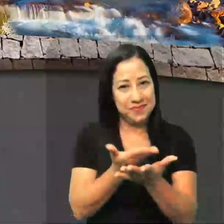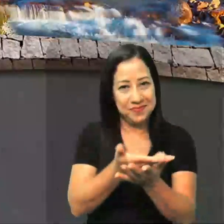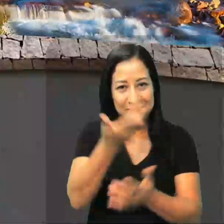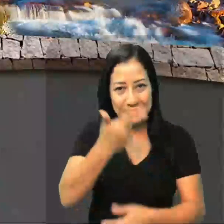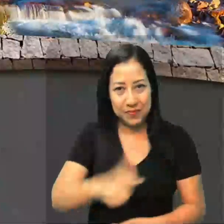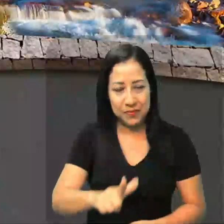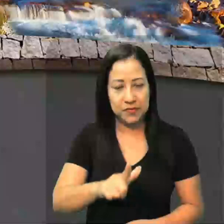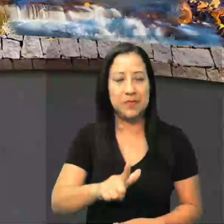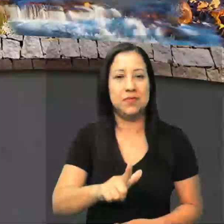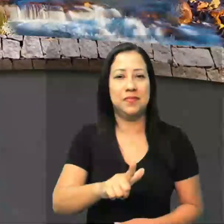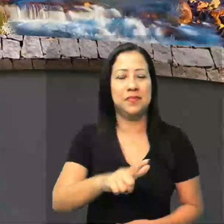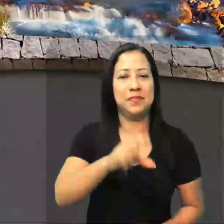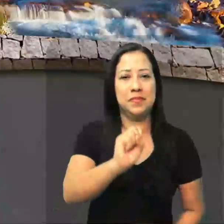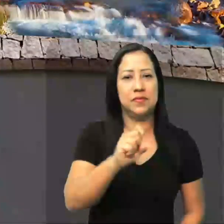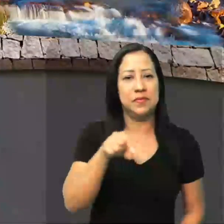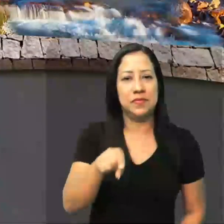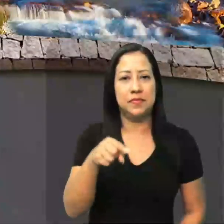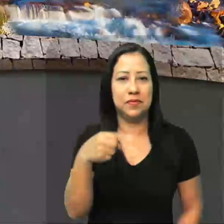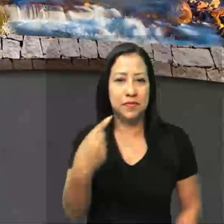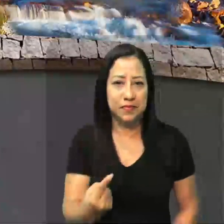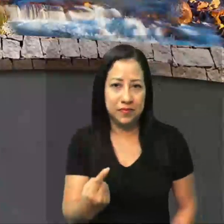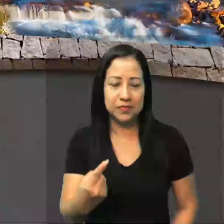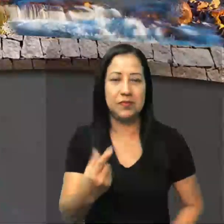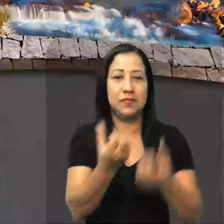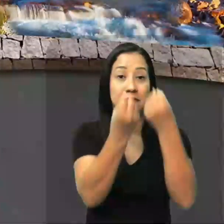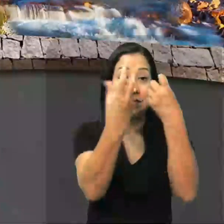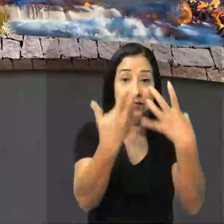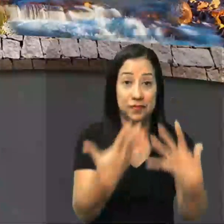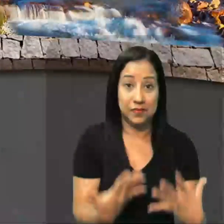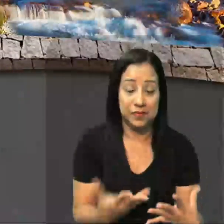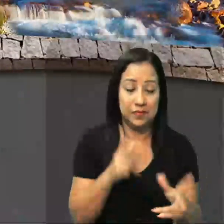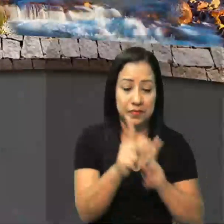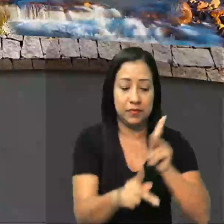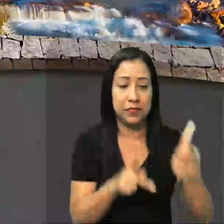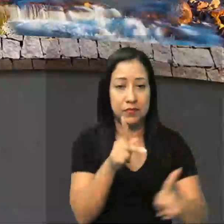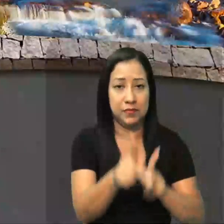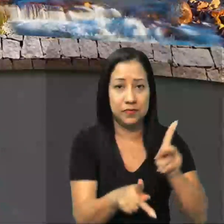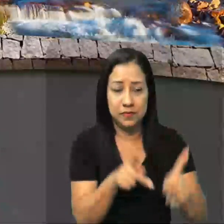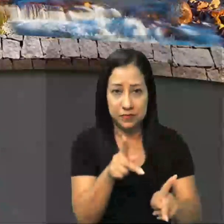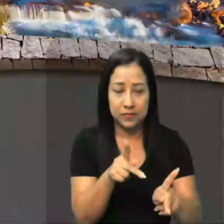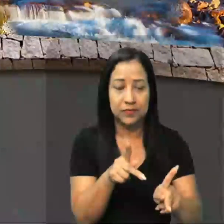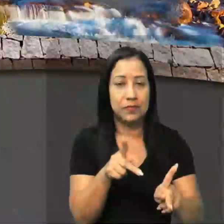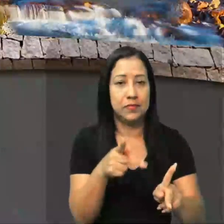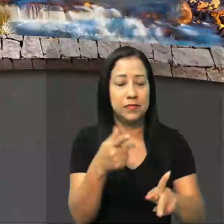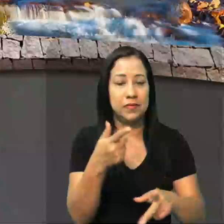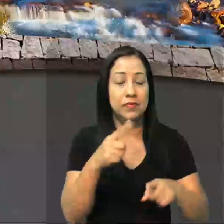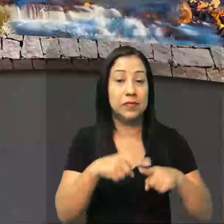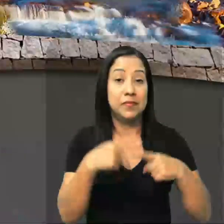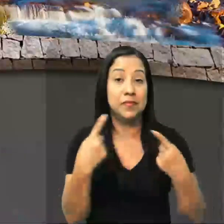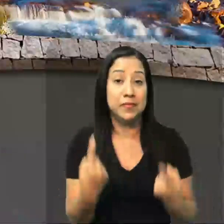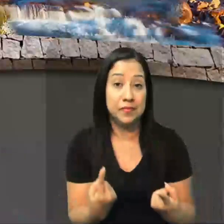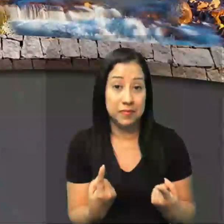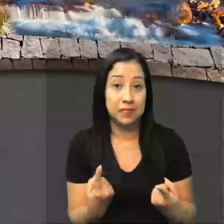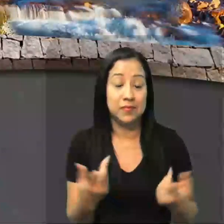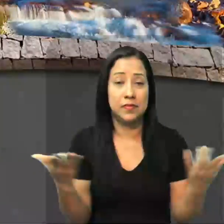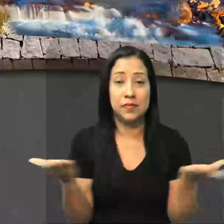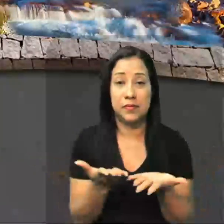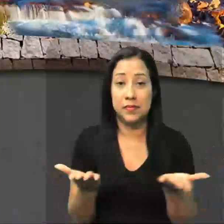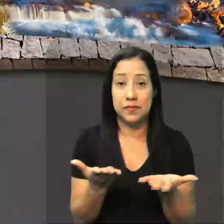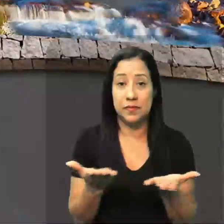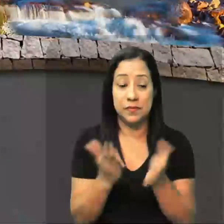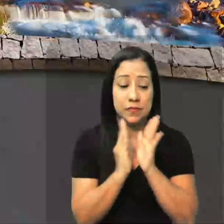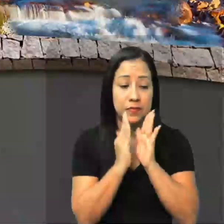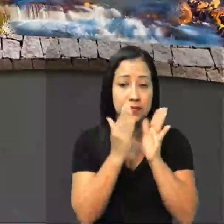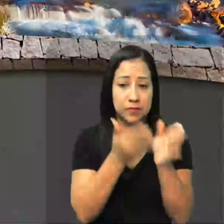8.1, que vai falar sobre população, só que dessa vez nós iremos falar do Brasil,